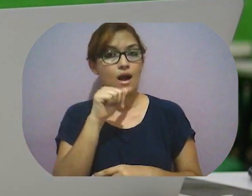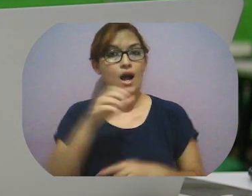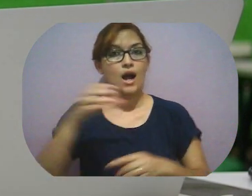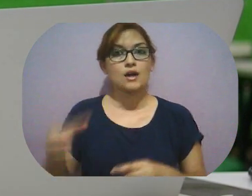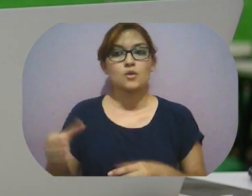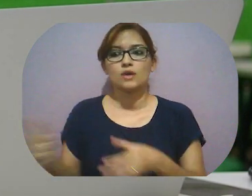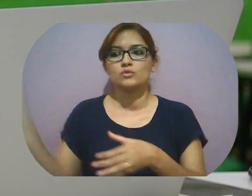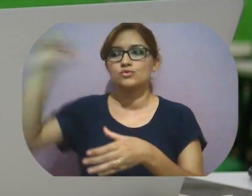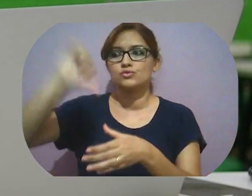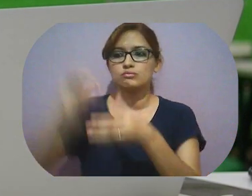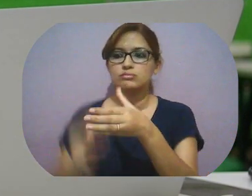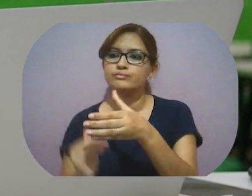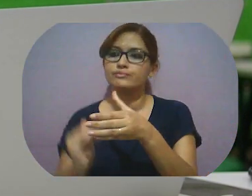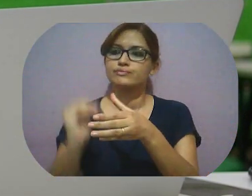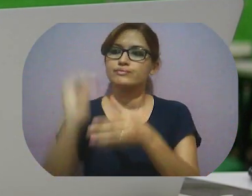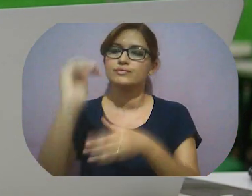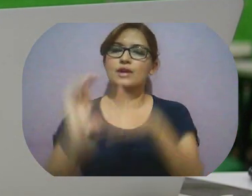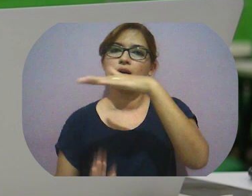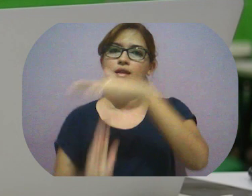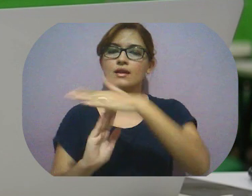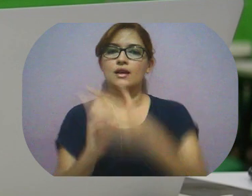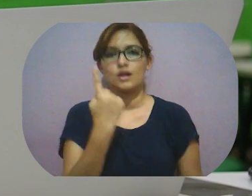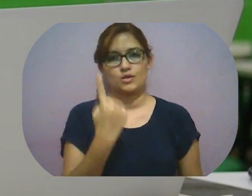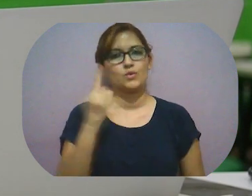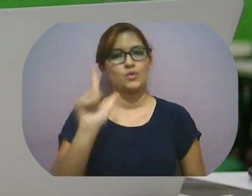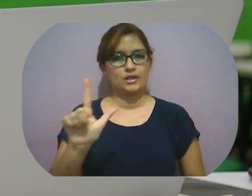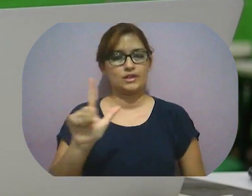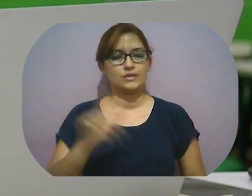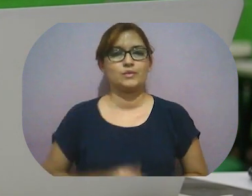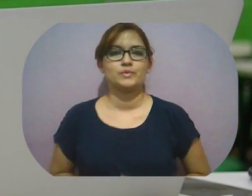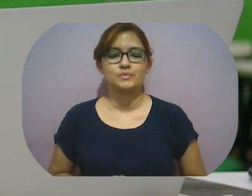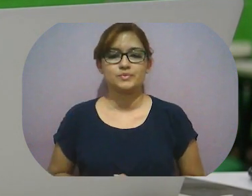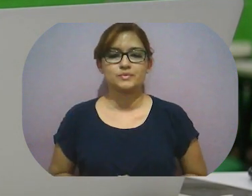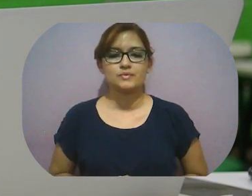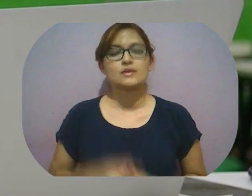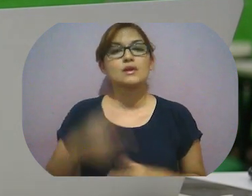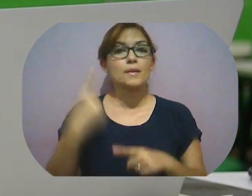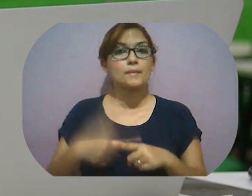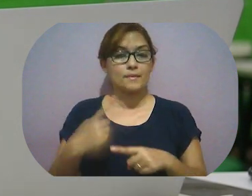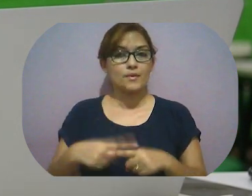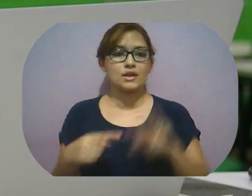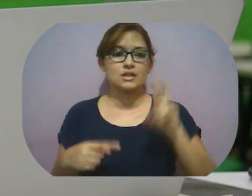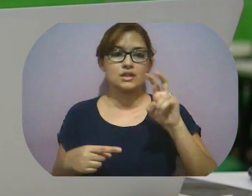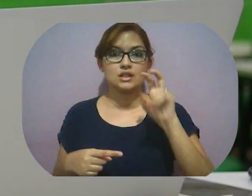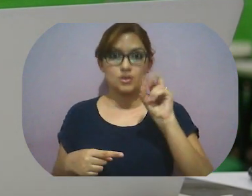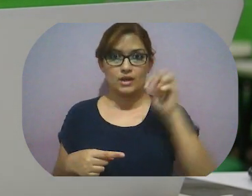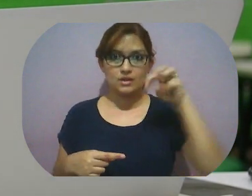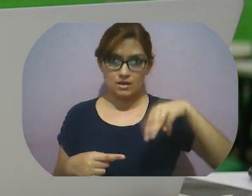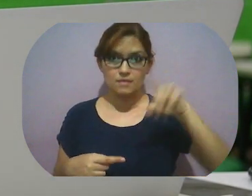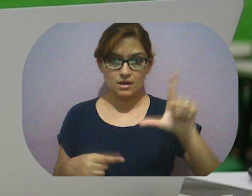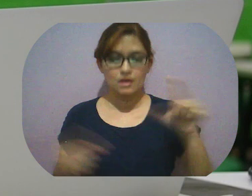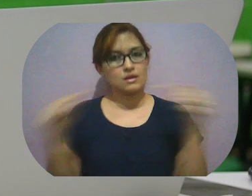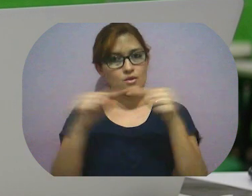vai completar com água até 1 litro, porque esse cálculo de